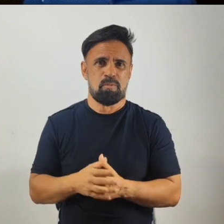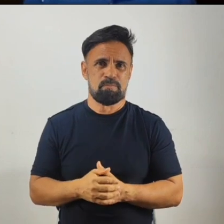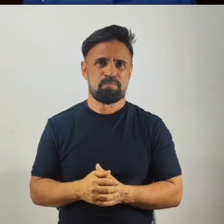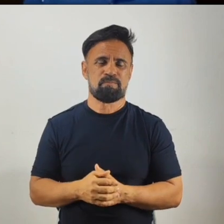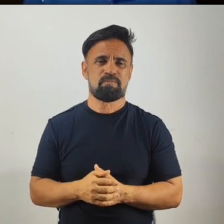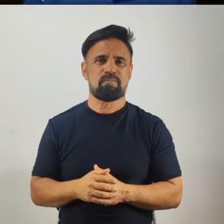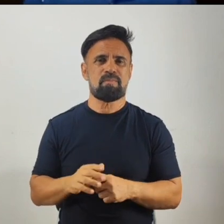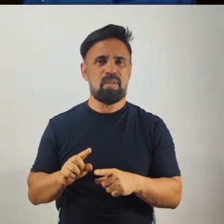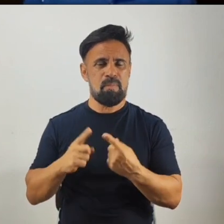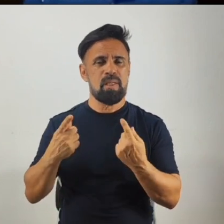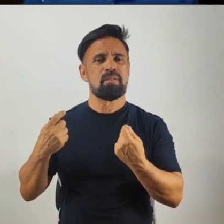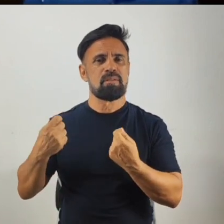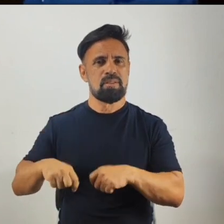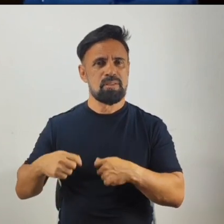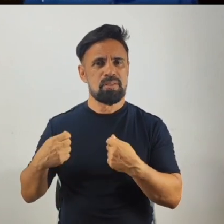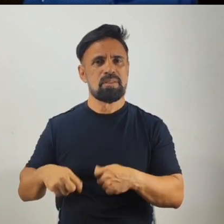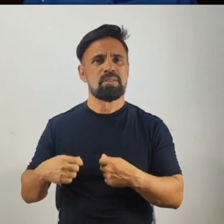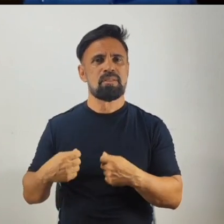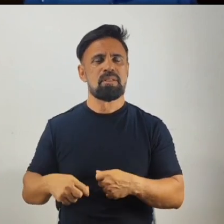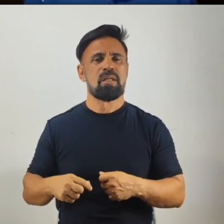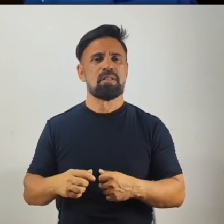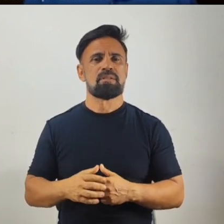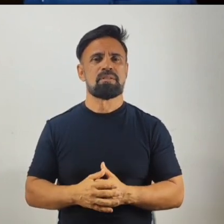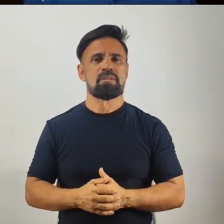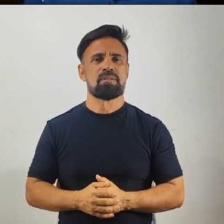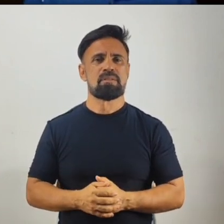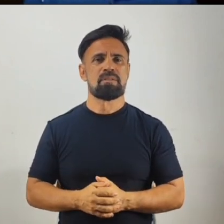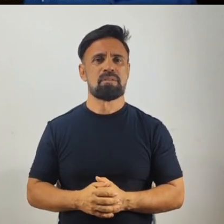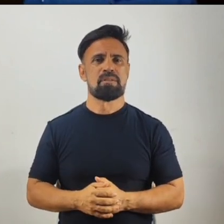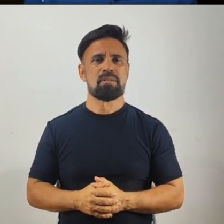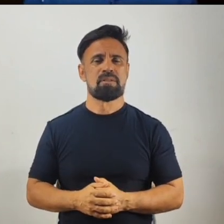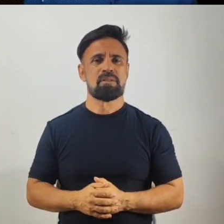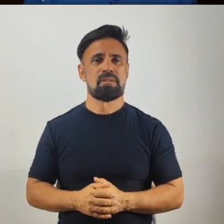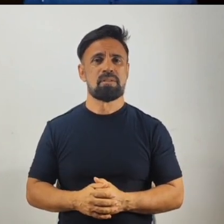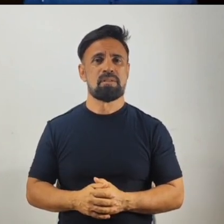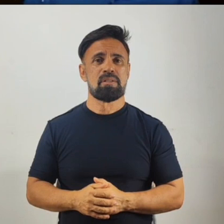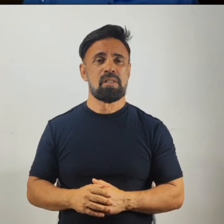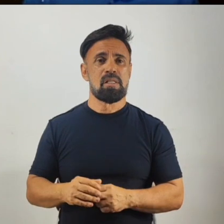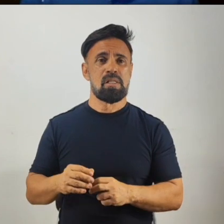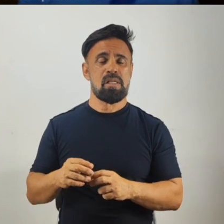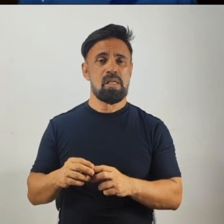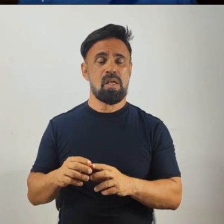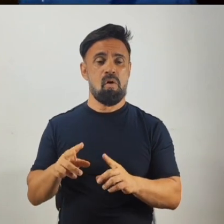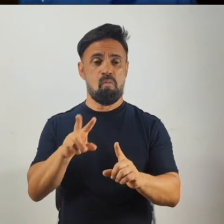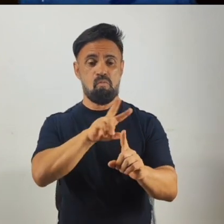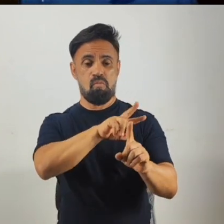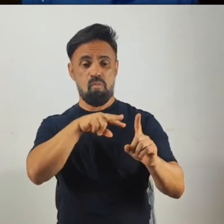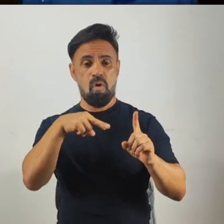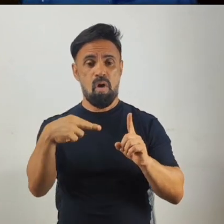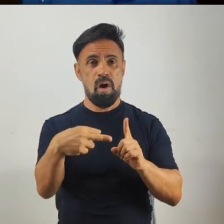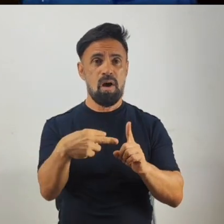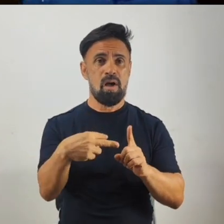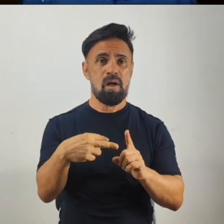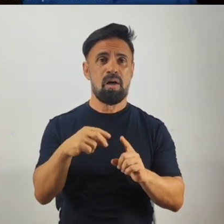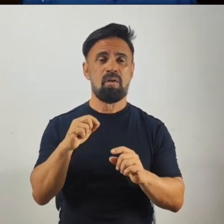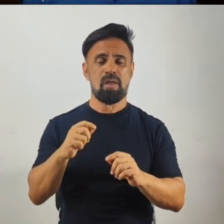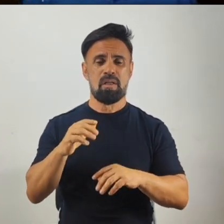unidade, né? Mas que há necessidade que o olhar